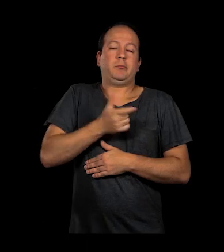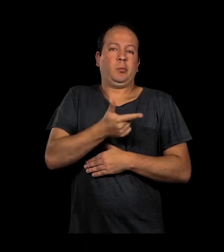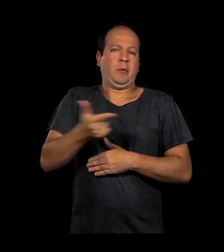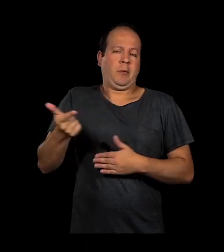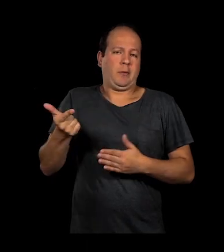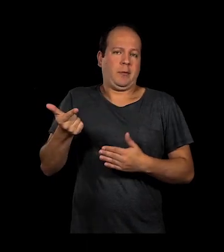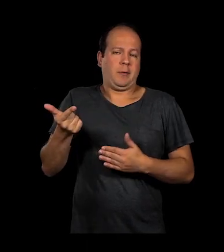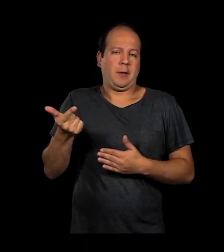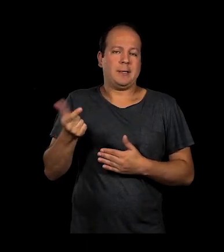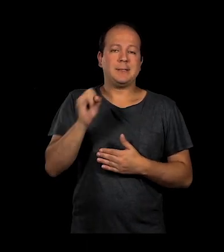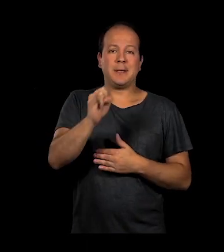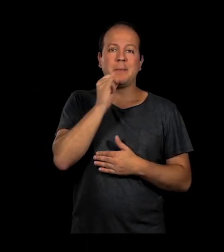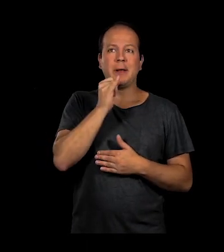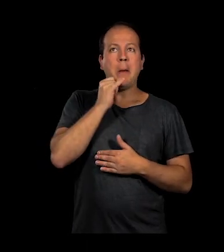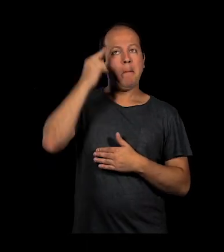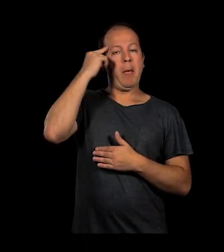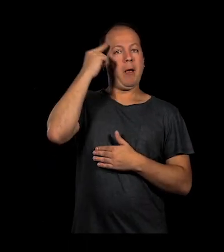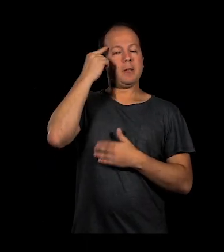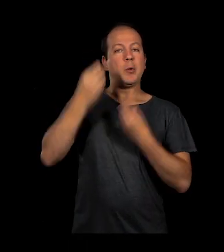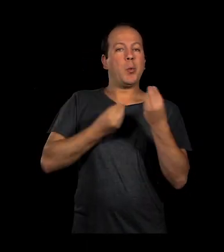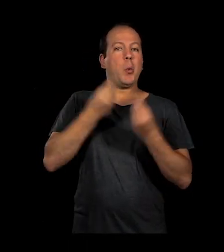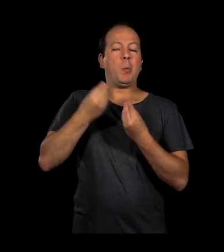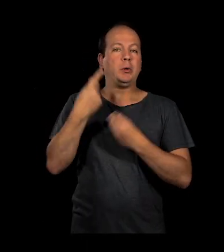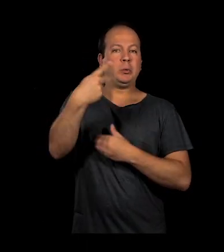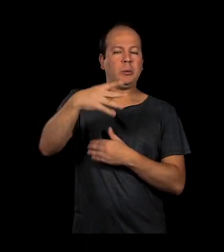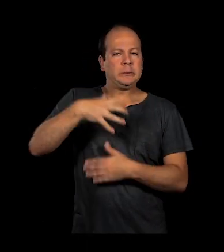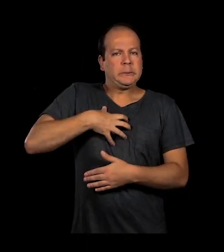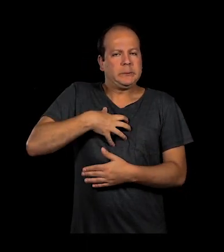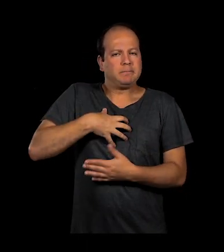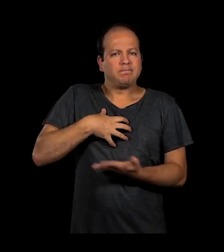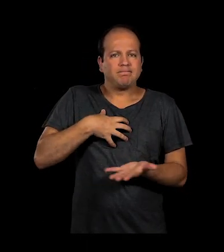sido baixa expectativa é tu